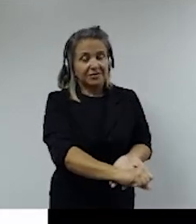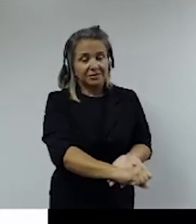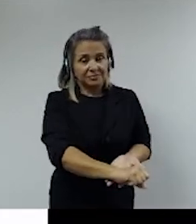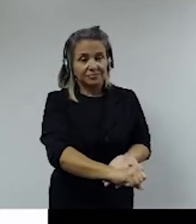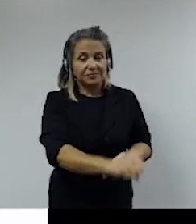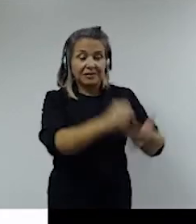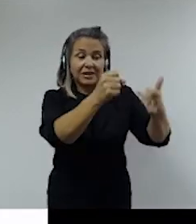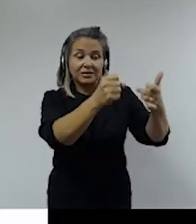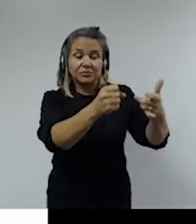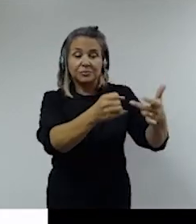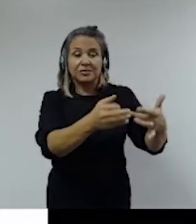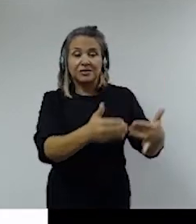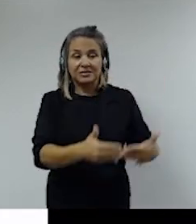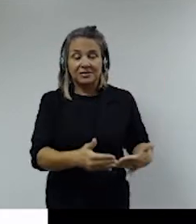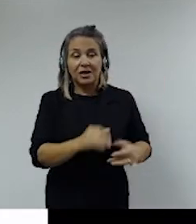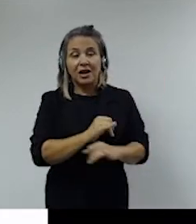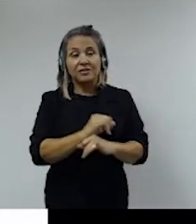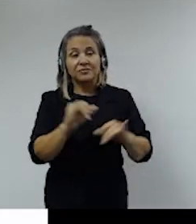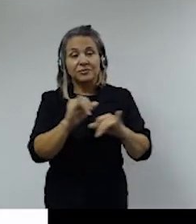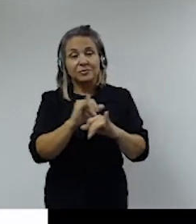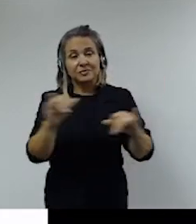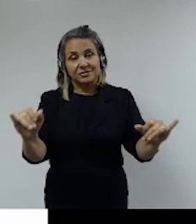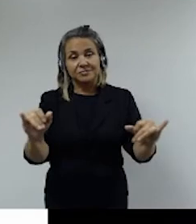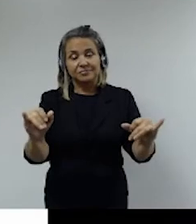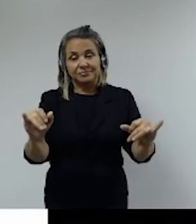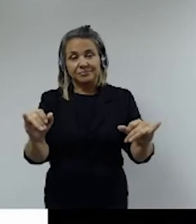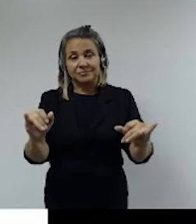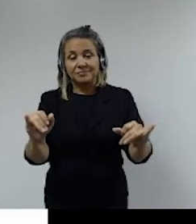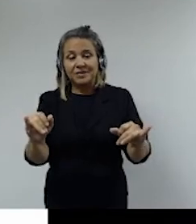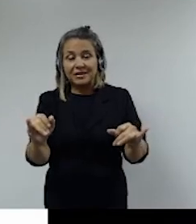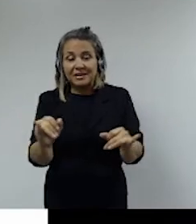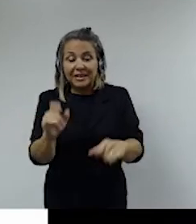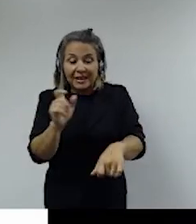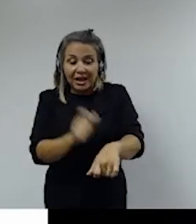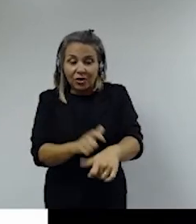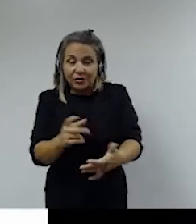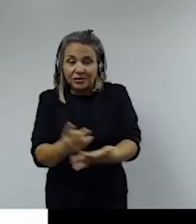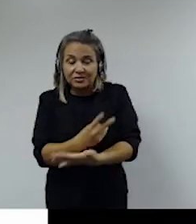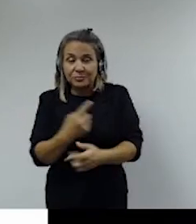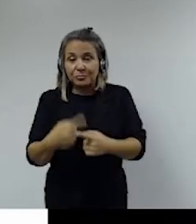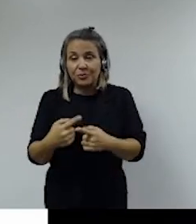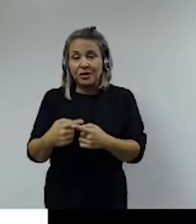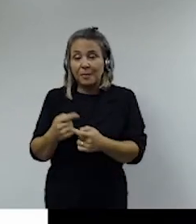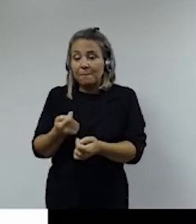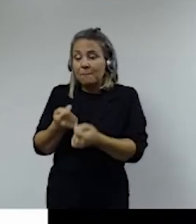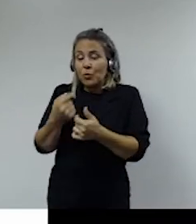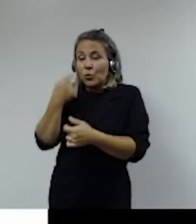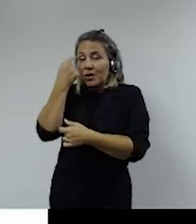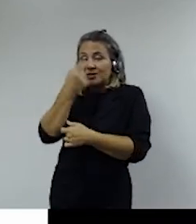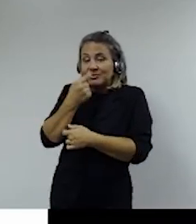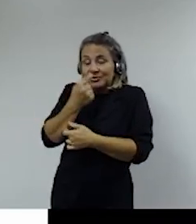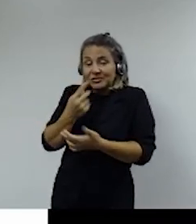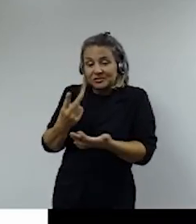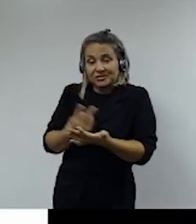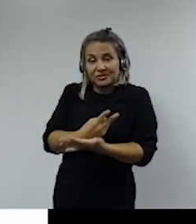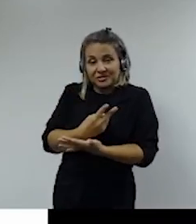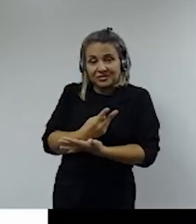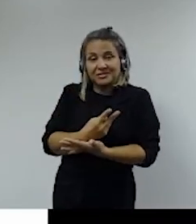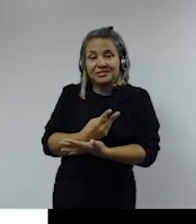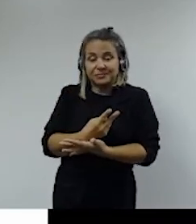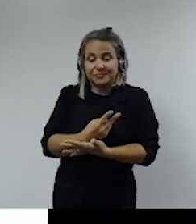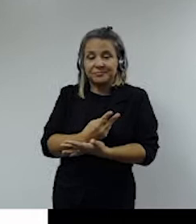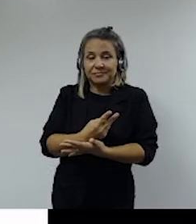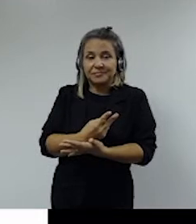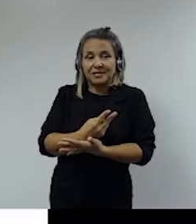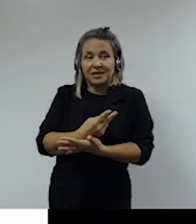o relato, ou seja, a informação ainda vai estar, de certa forma, fresca, né, porque passaram poucas horas desde o ocorrido até aquele momento que a